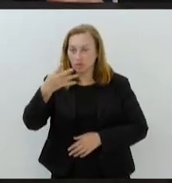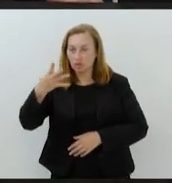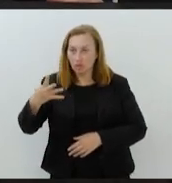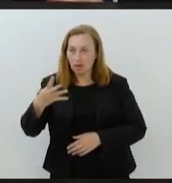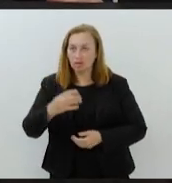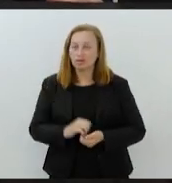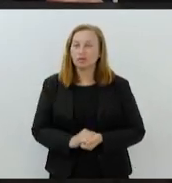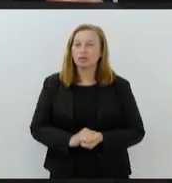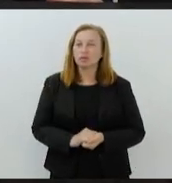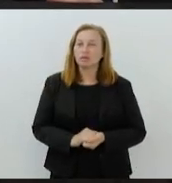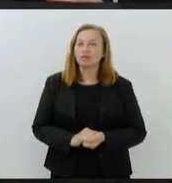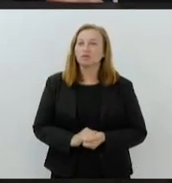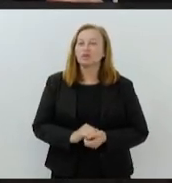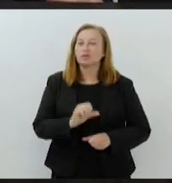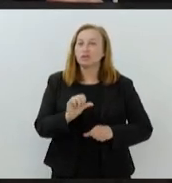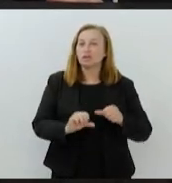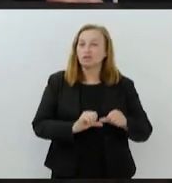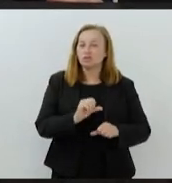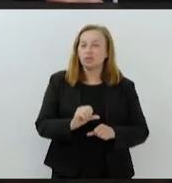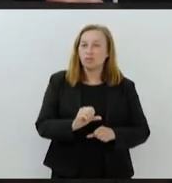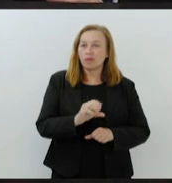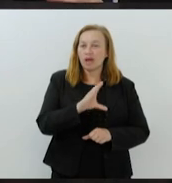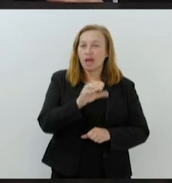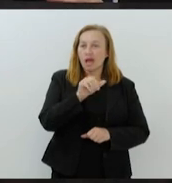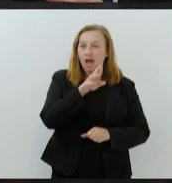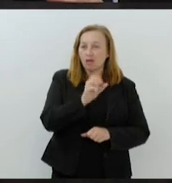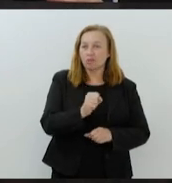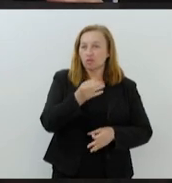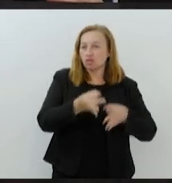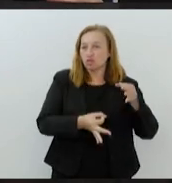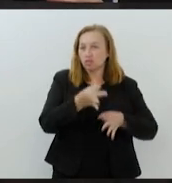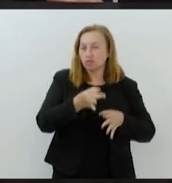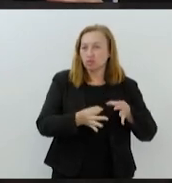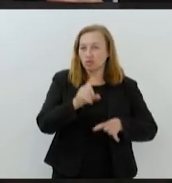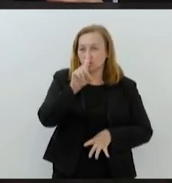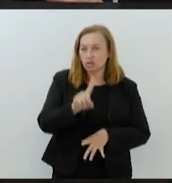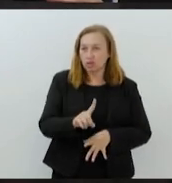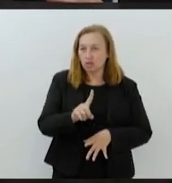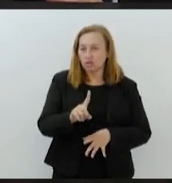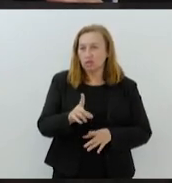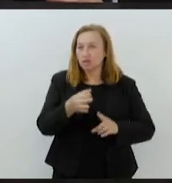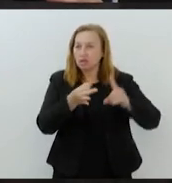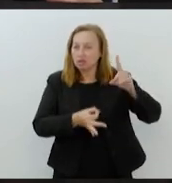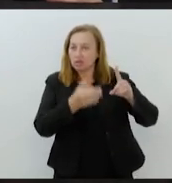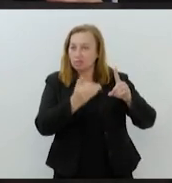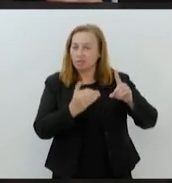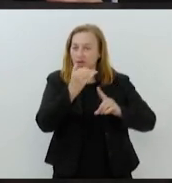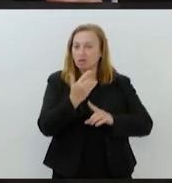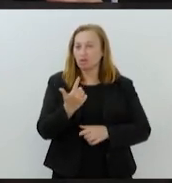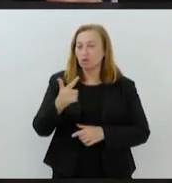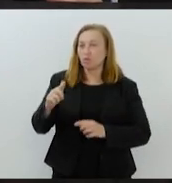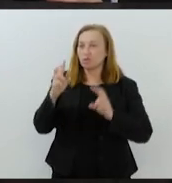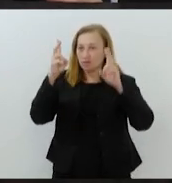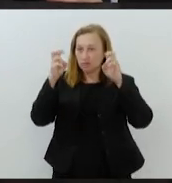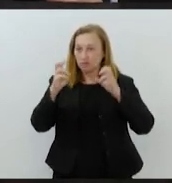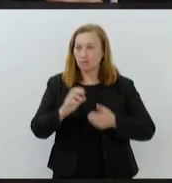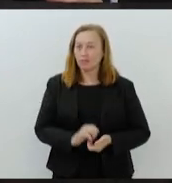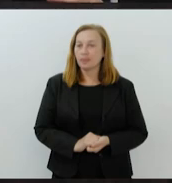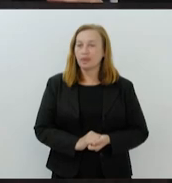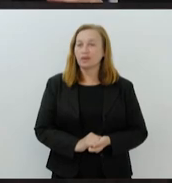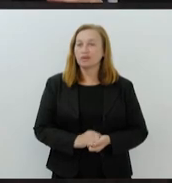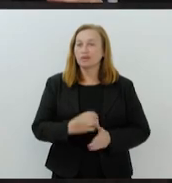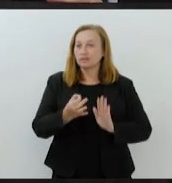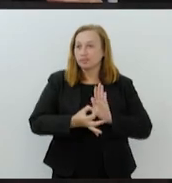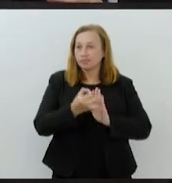transforma cargos de juiz de direito regional em cargos de desembargador e dá outras providências, pendendo